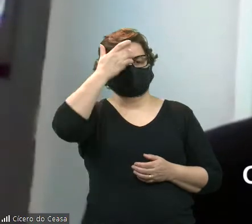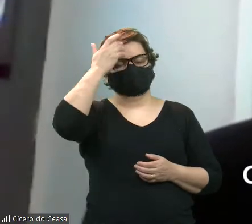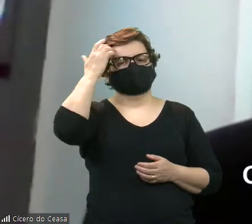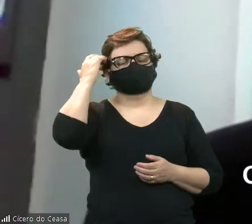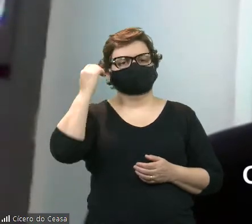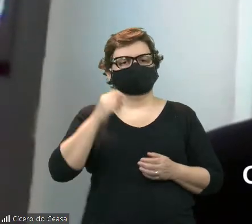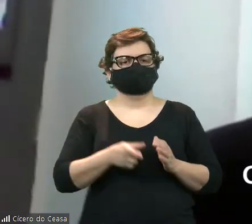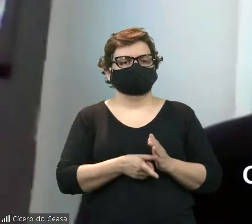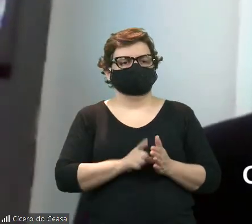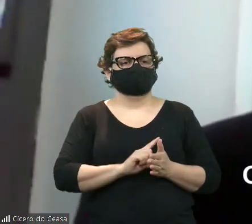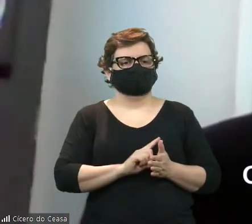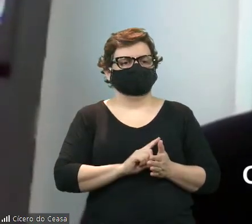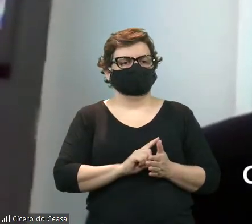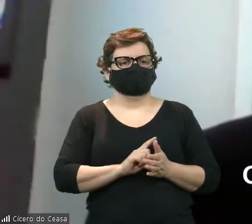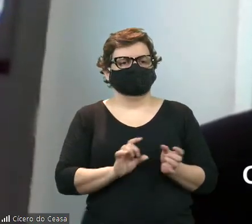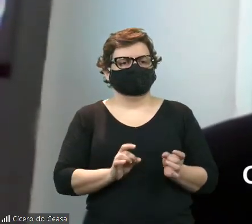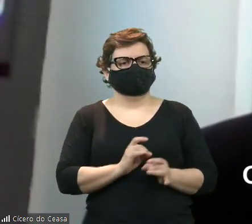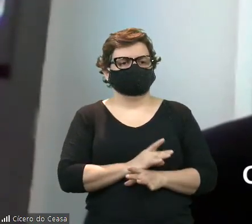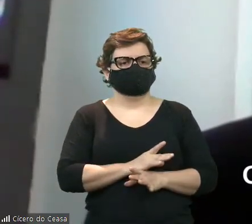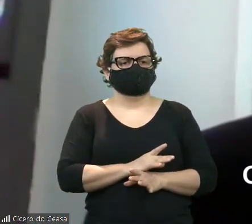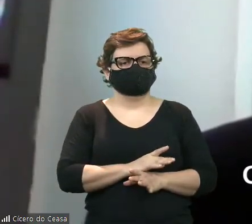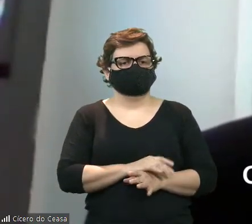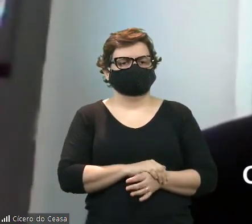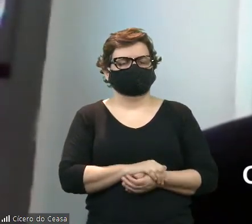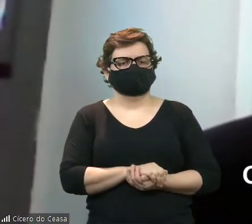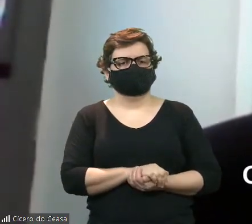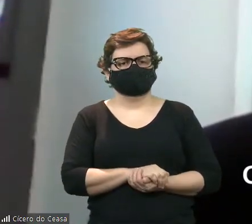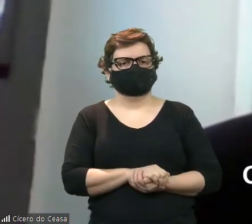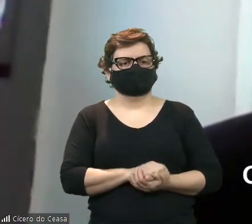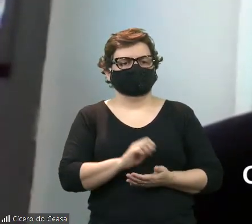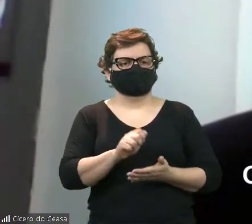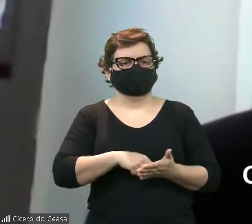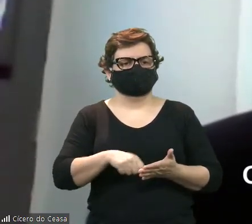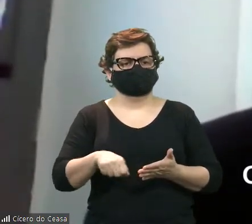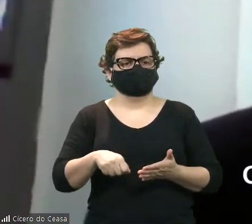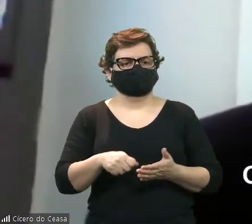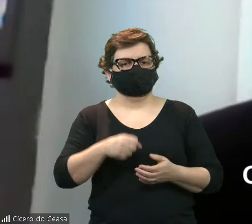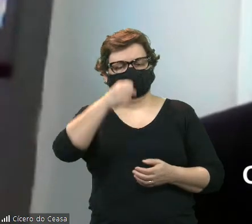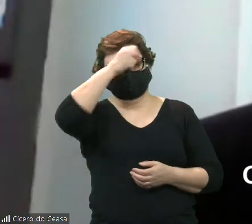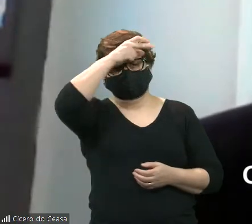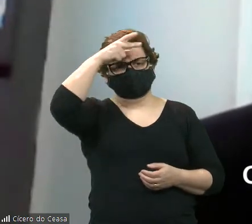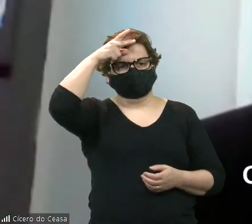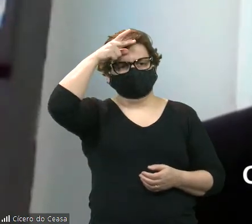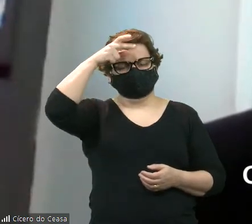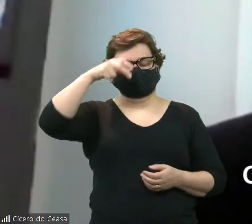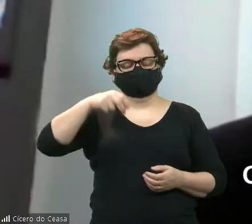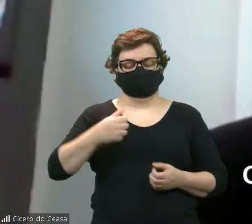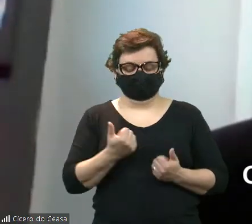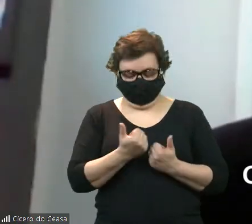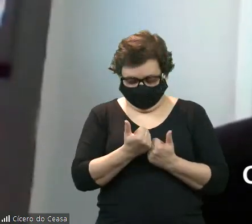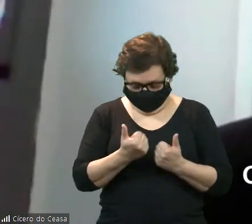antes do final aí da assinatura do senhor prefeito, do substitutivo,